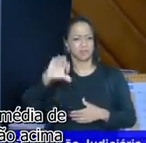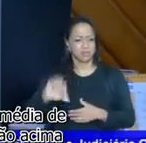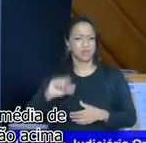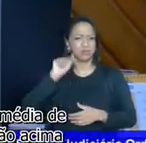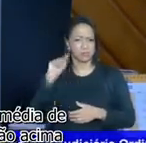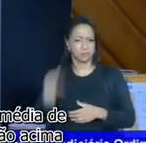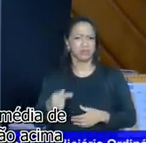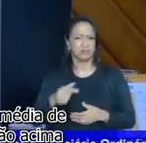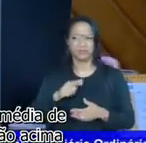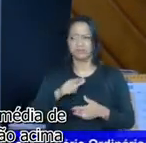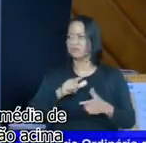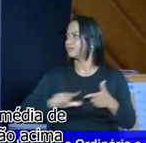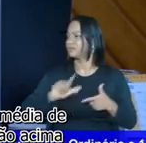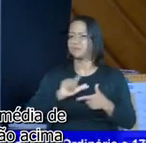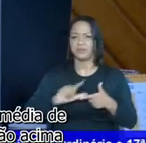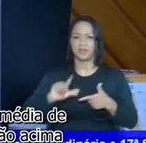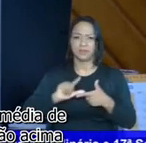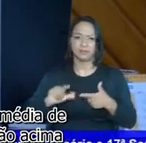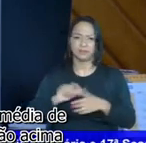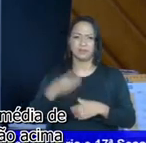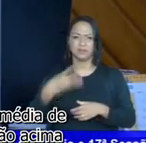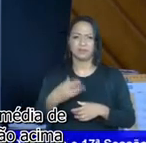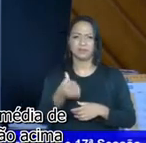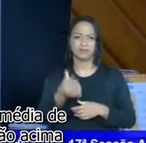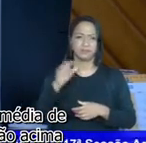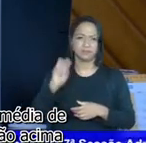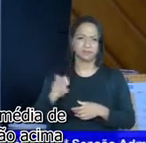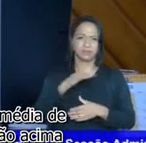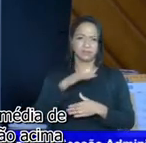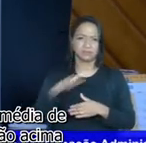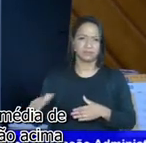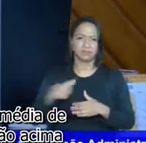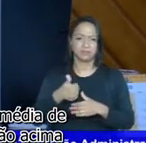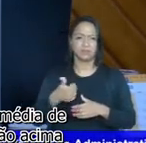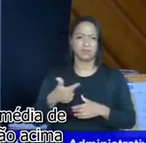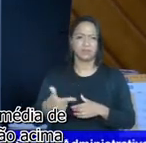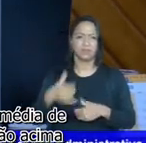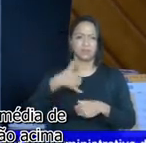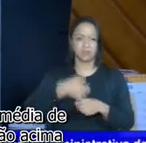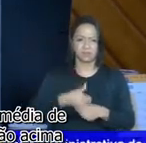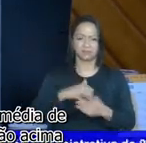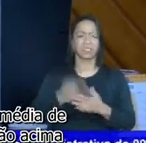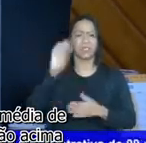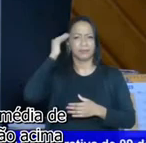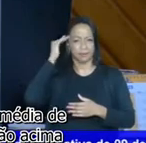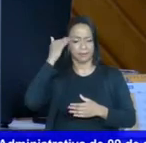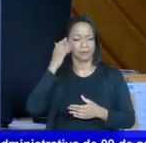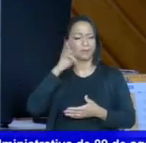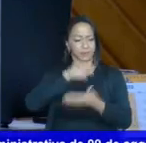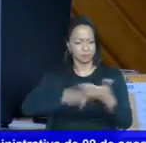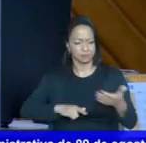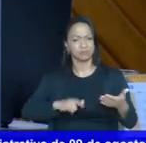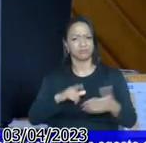veículos 69, abastecidos por 35 dias, afirmando que a média de gasto foi de 12 litros. Entendo que a declaração